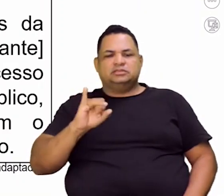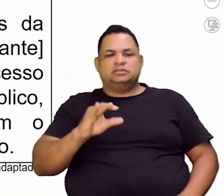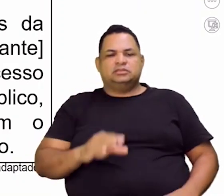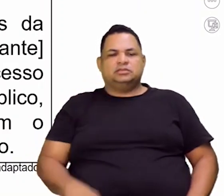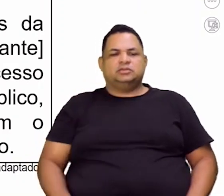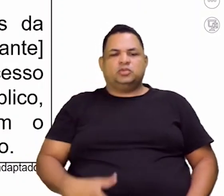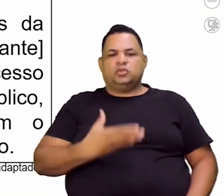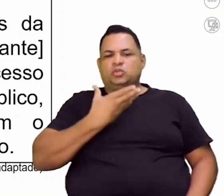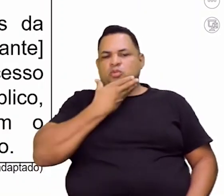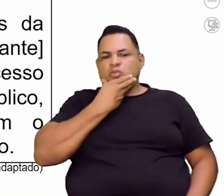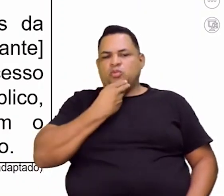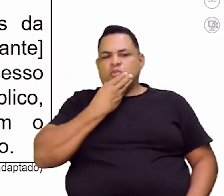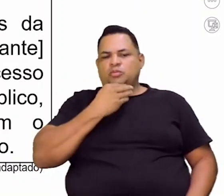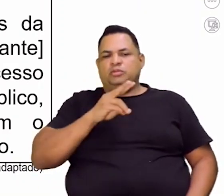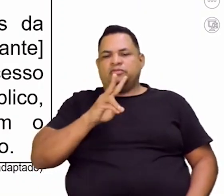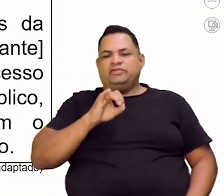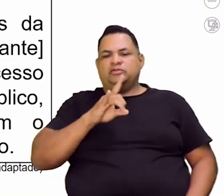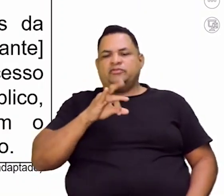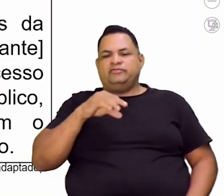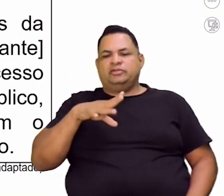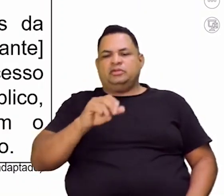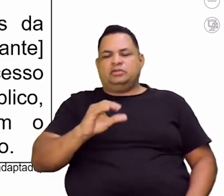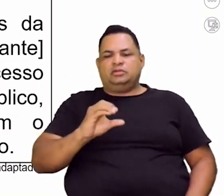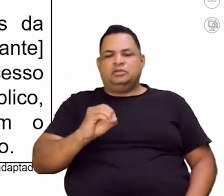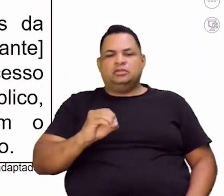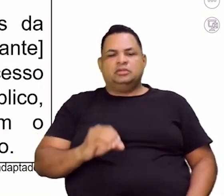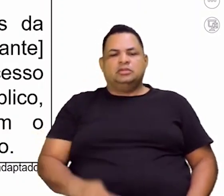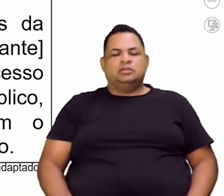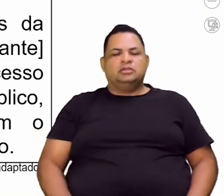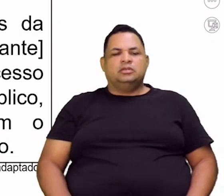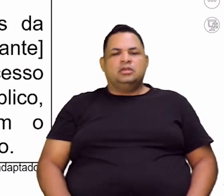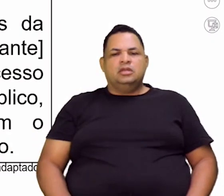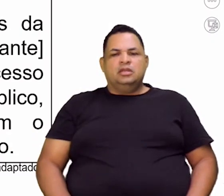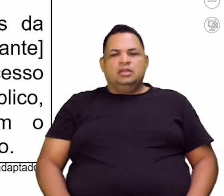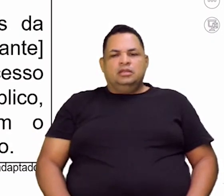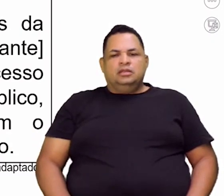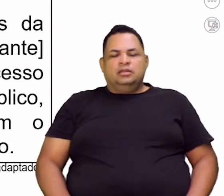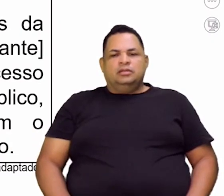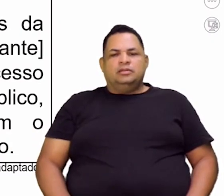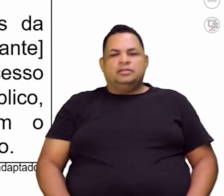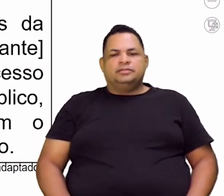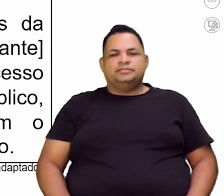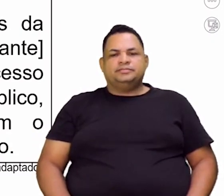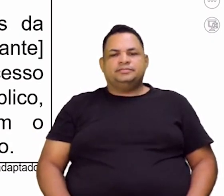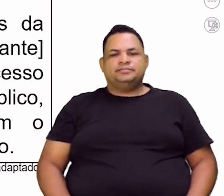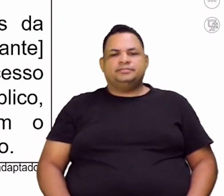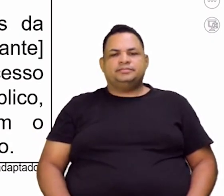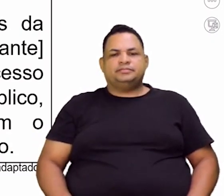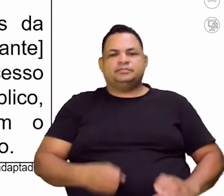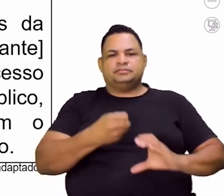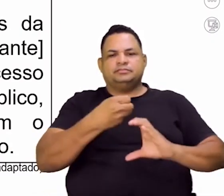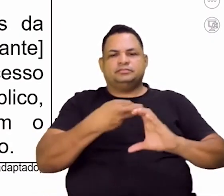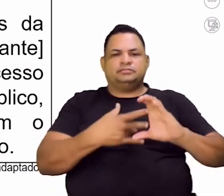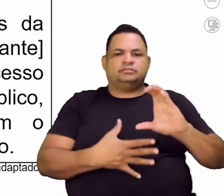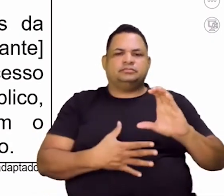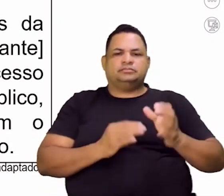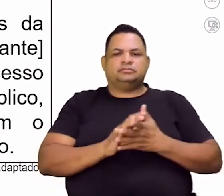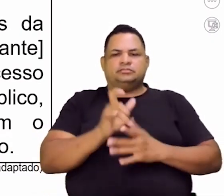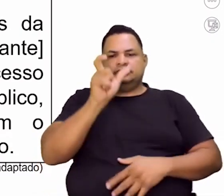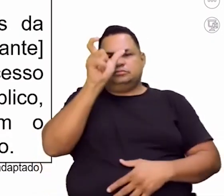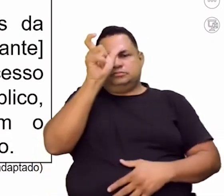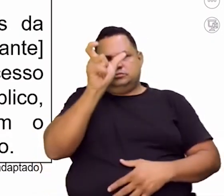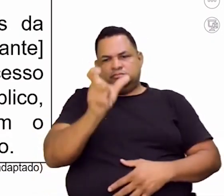para dizer, né, o antropocentrismo, no homem no centro. Então tá aqui as características. Ó. O